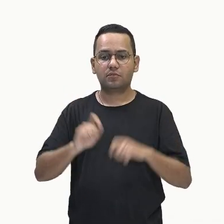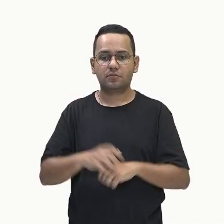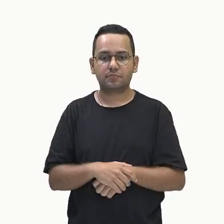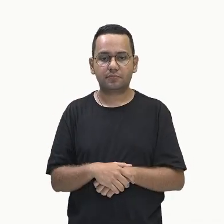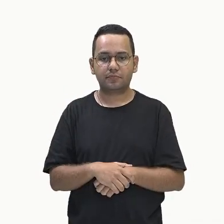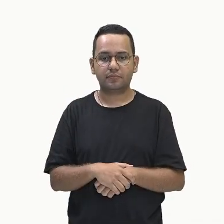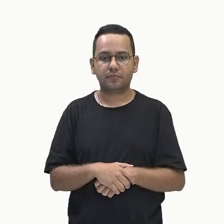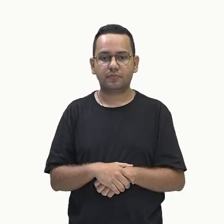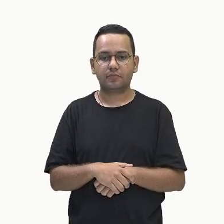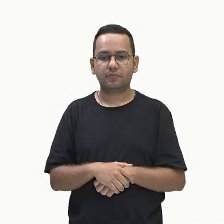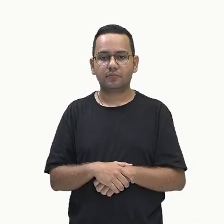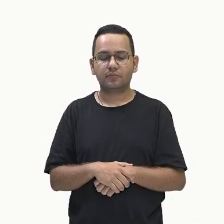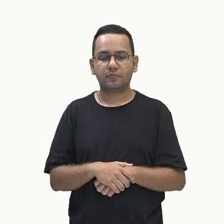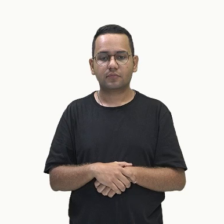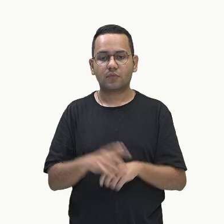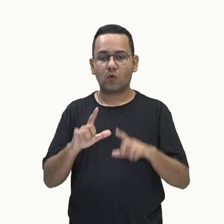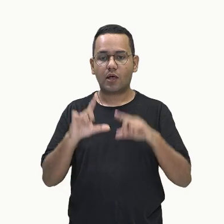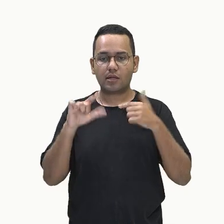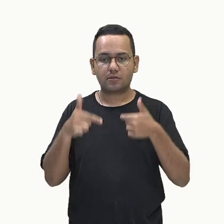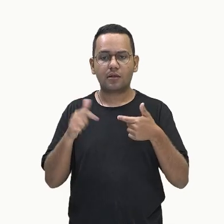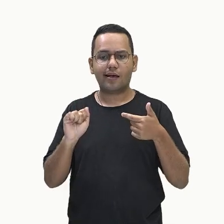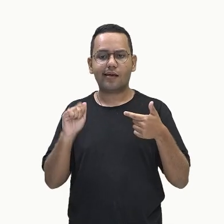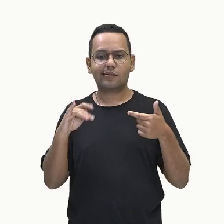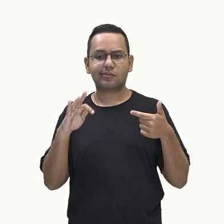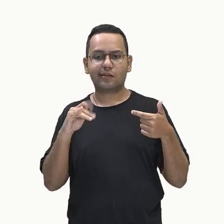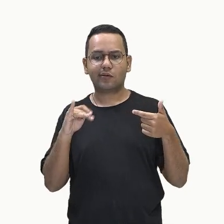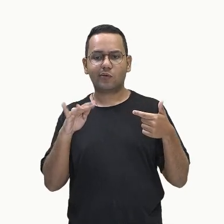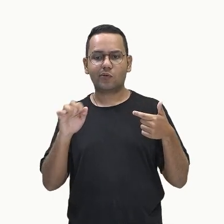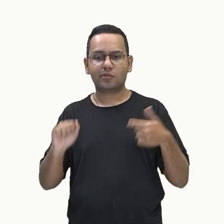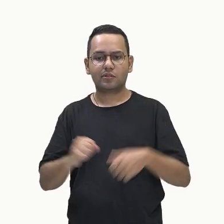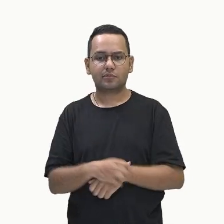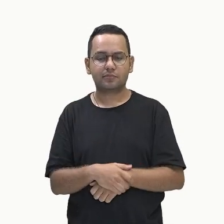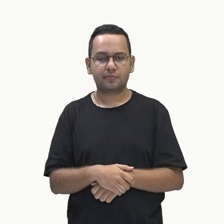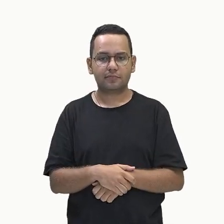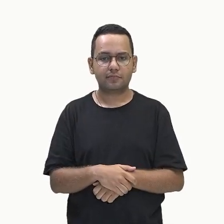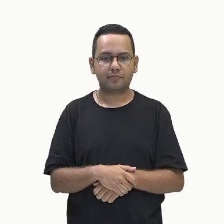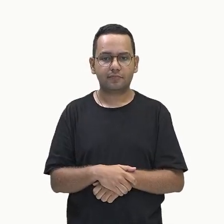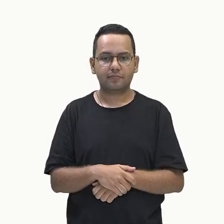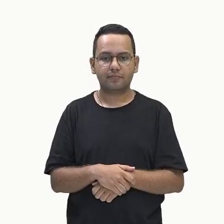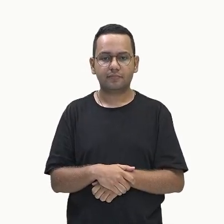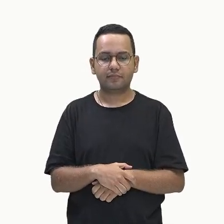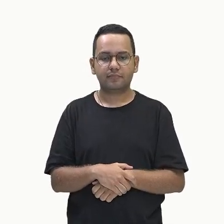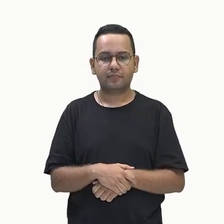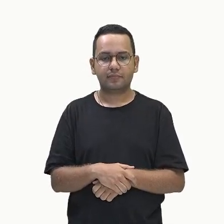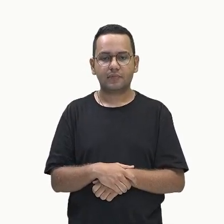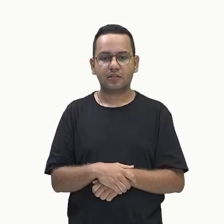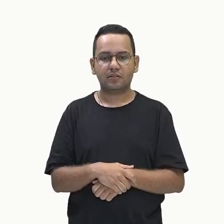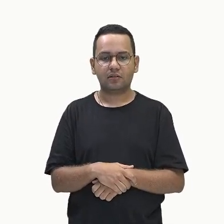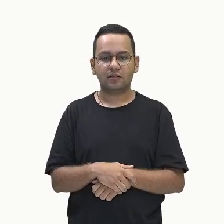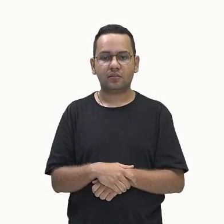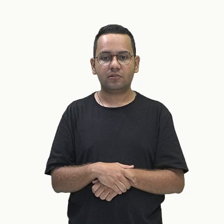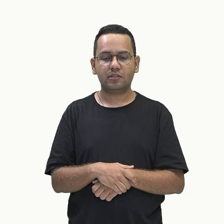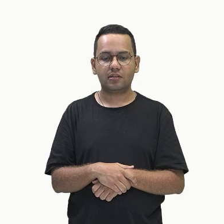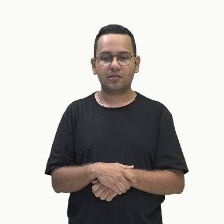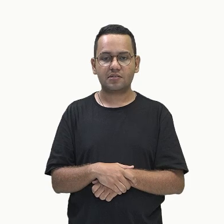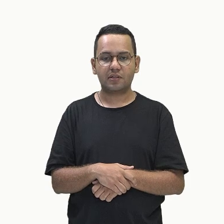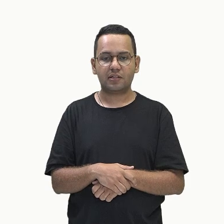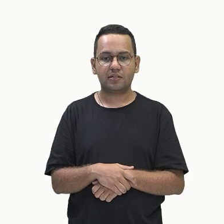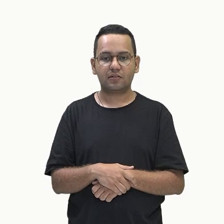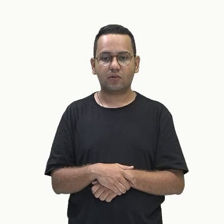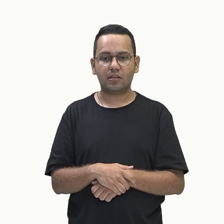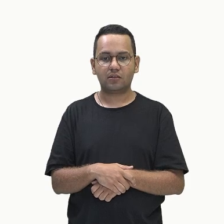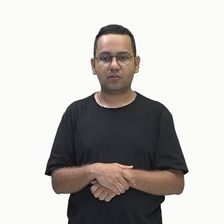são antagônicas. A professora vai botar de cor diferente para você prestar atenção.